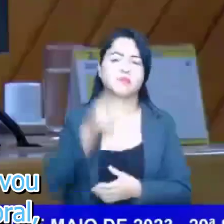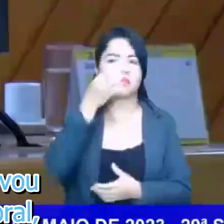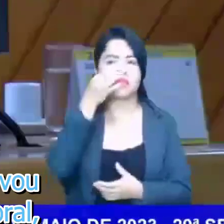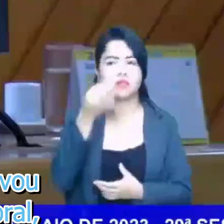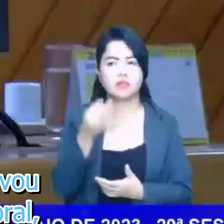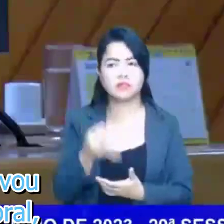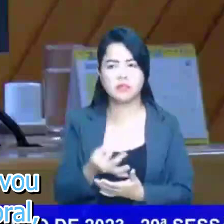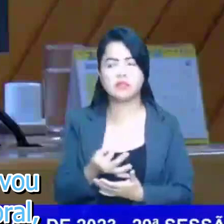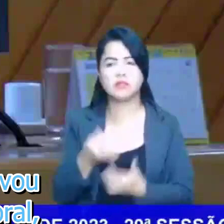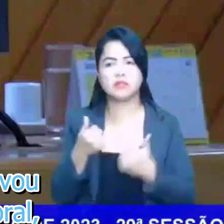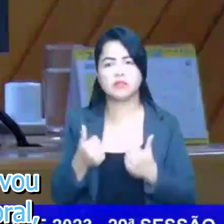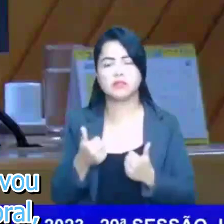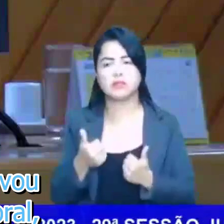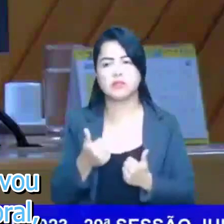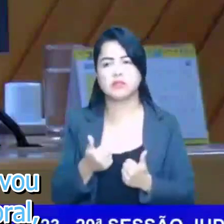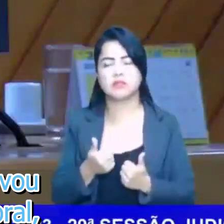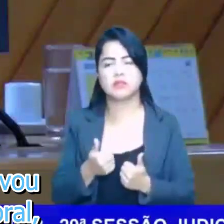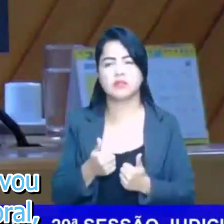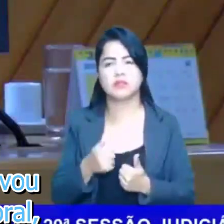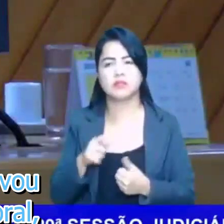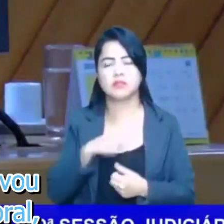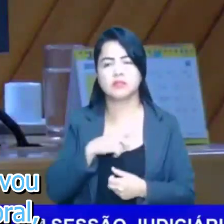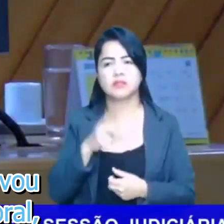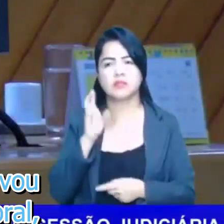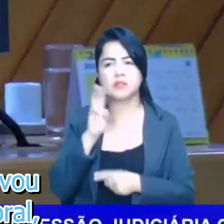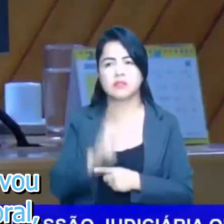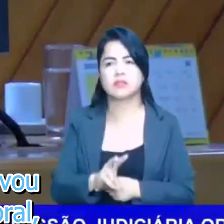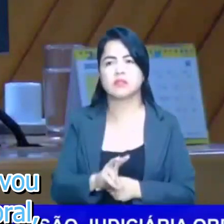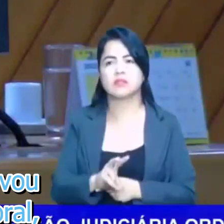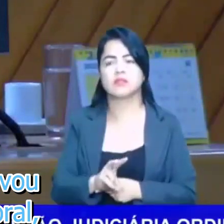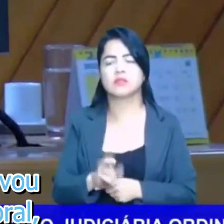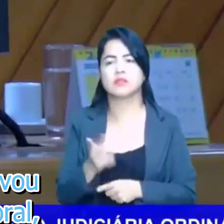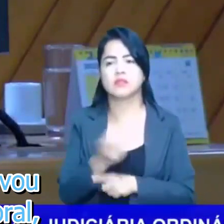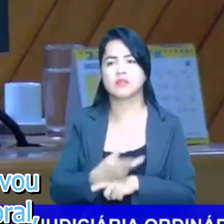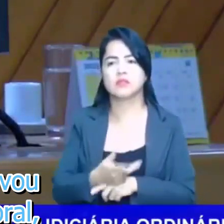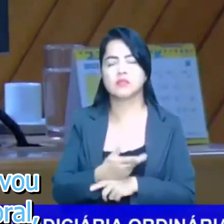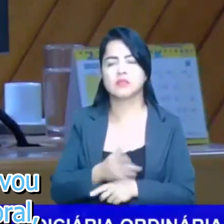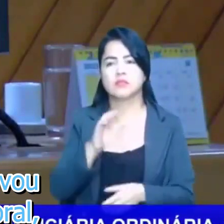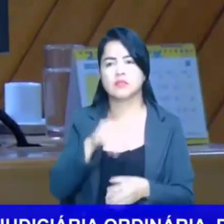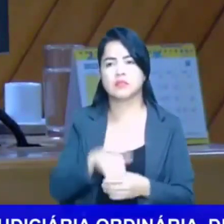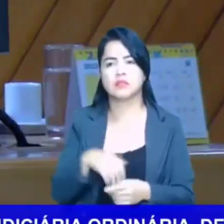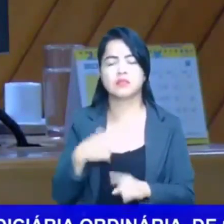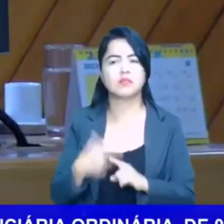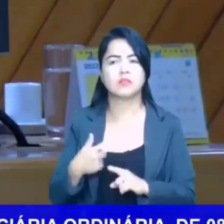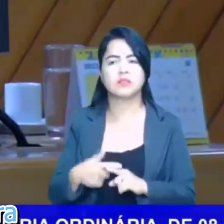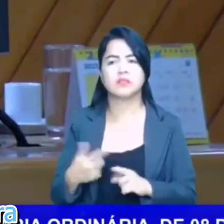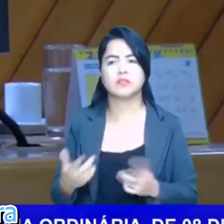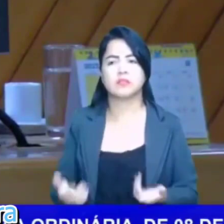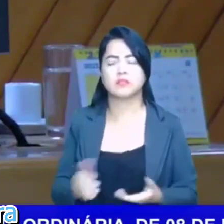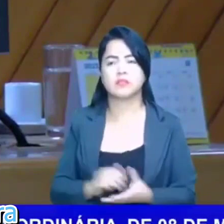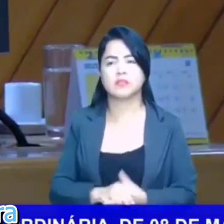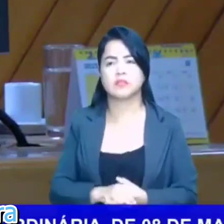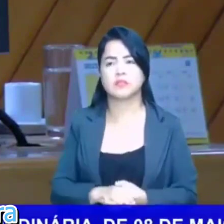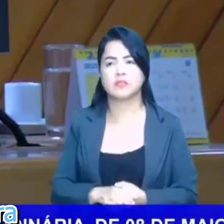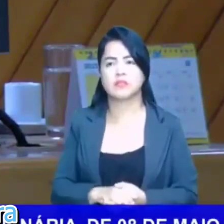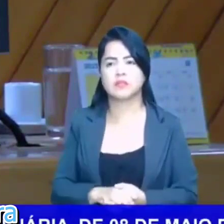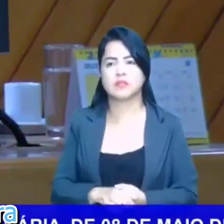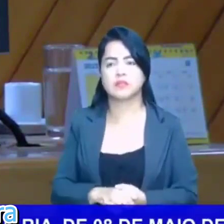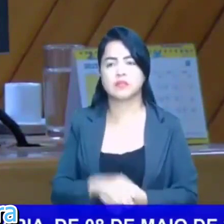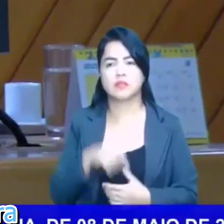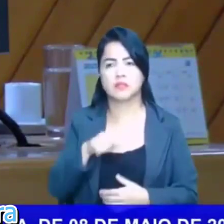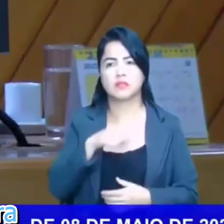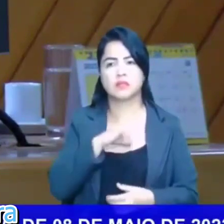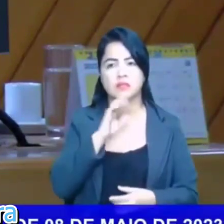conforme a defesa e também o procurador eleitoral, porque no